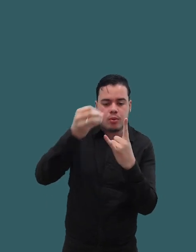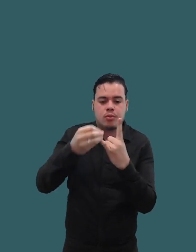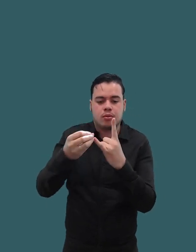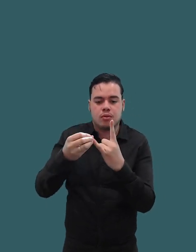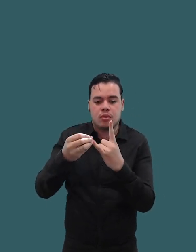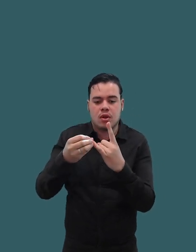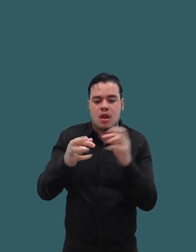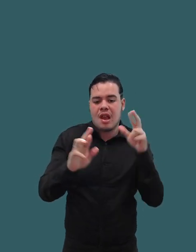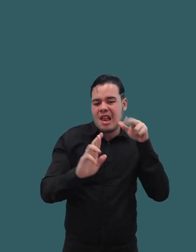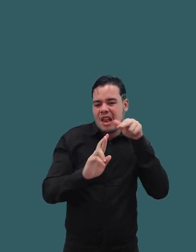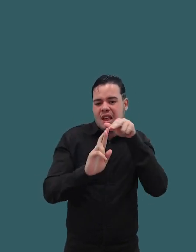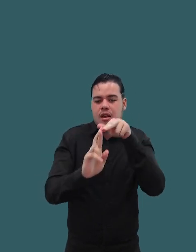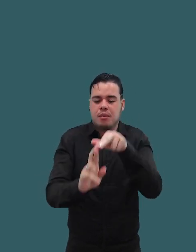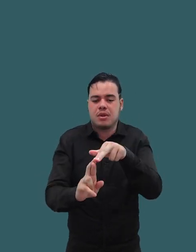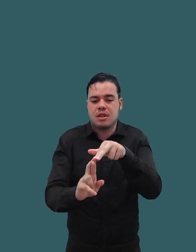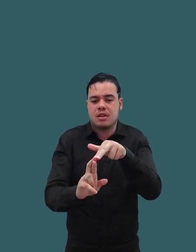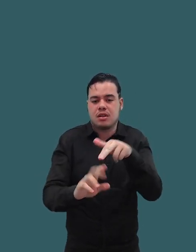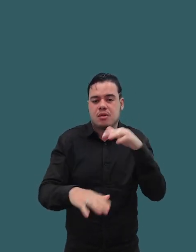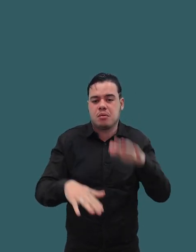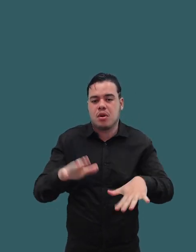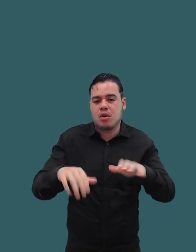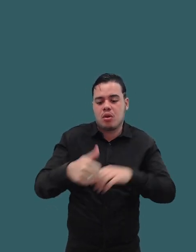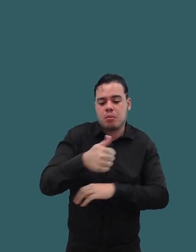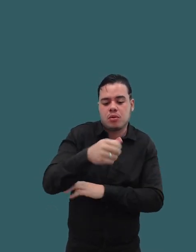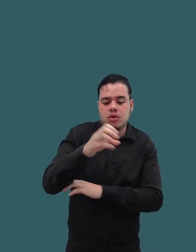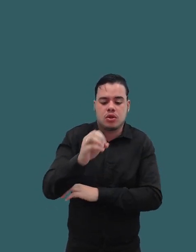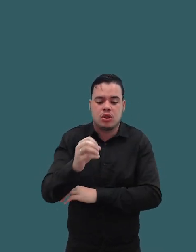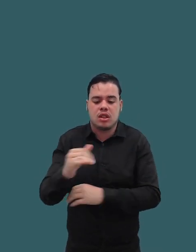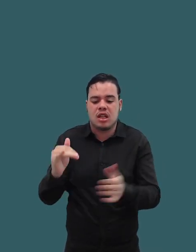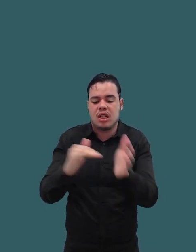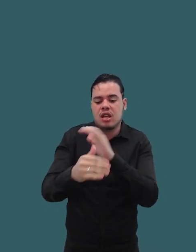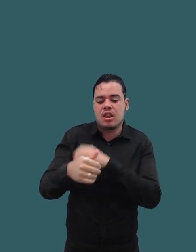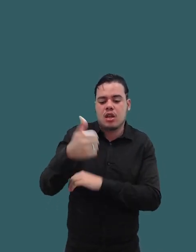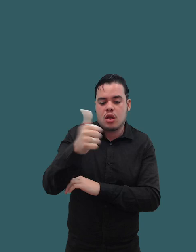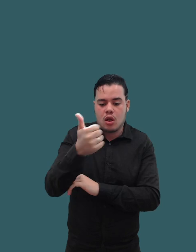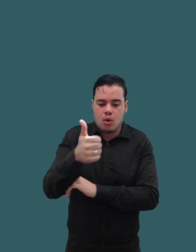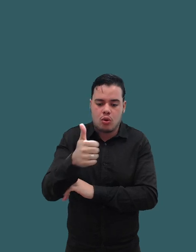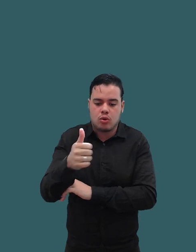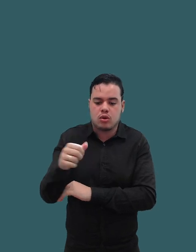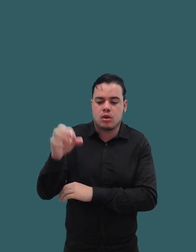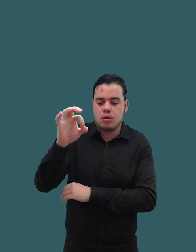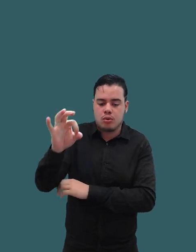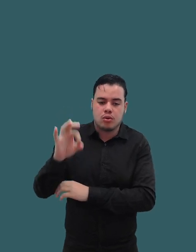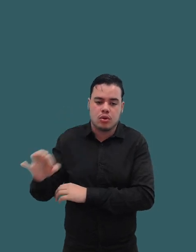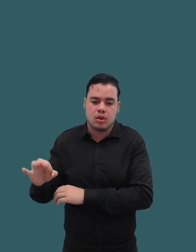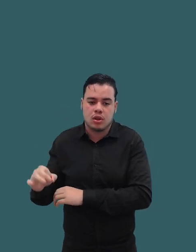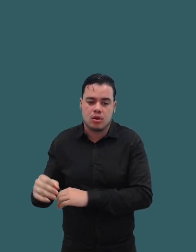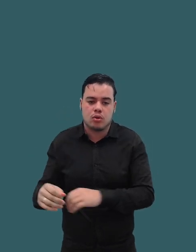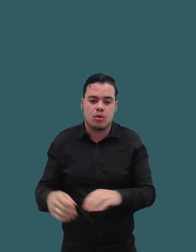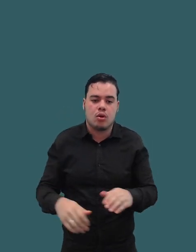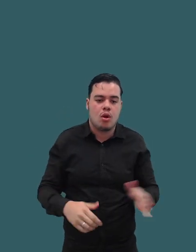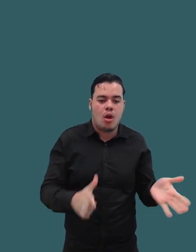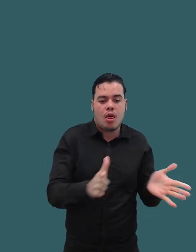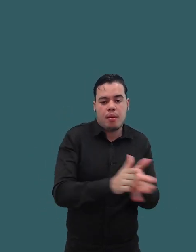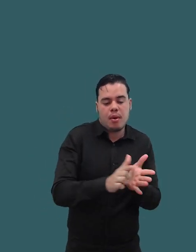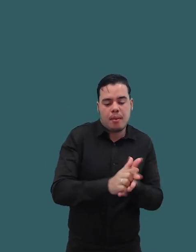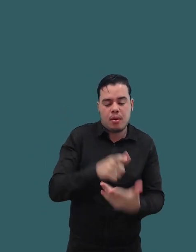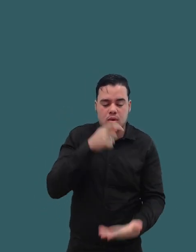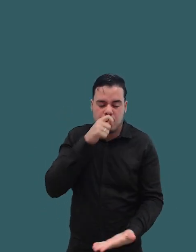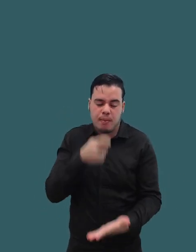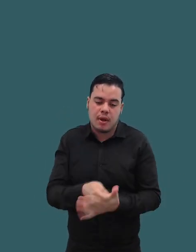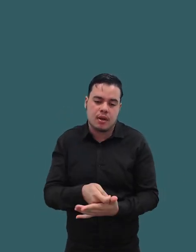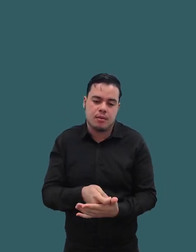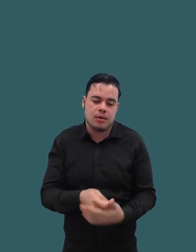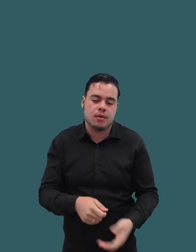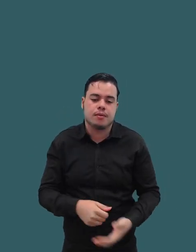em média, cerca de 10% a 11% da nossa folha de pagamento. A Fiocruz é uma instituição de